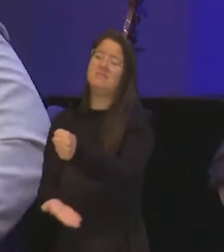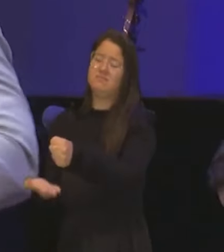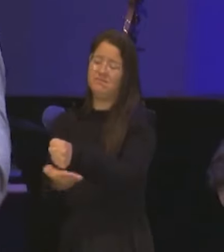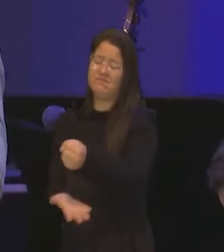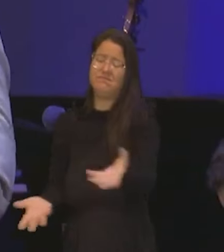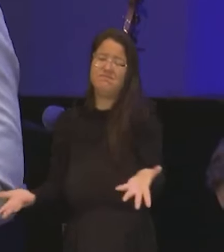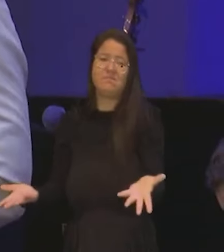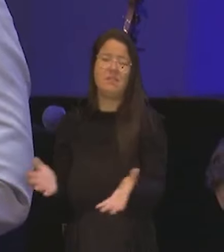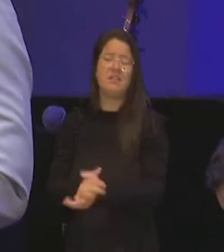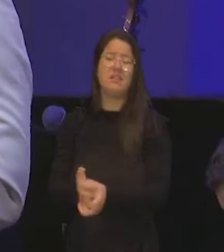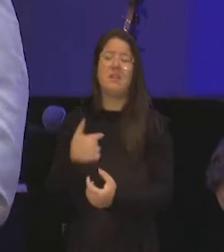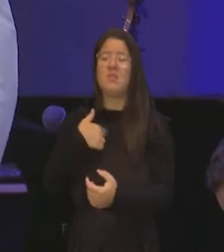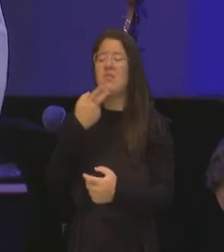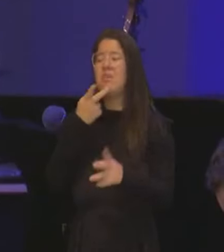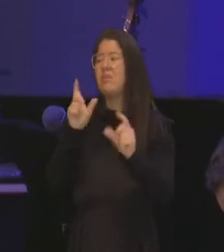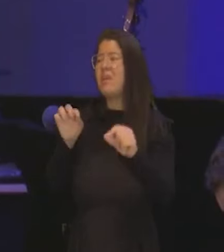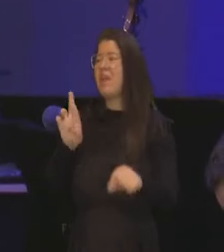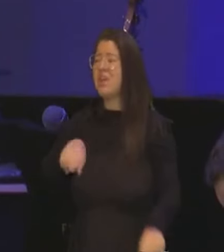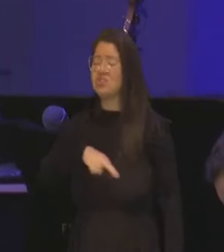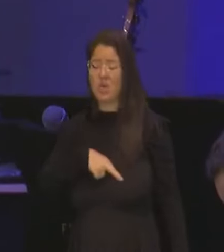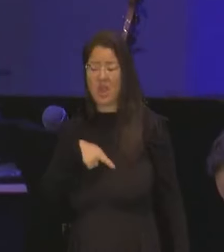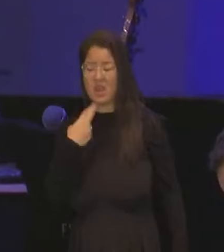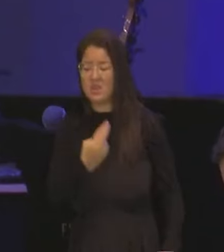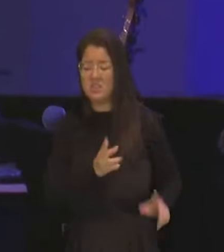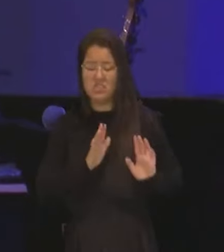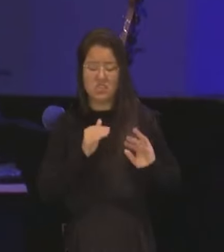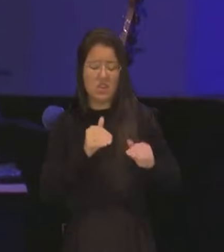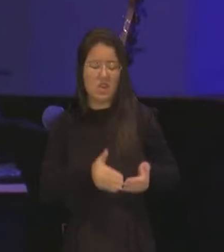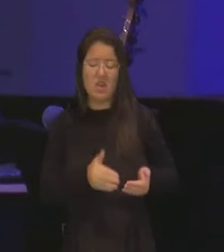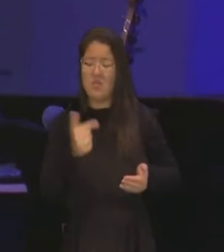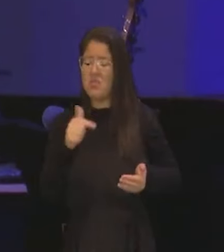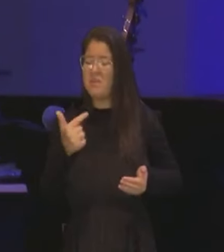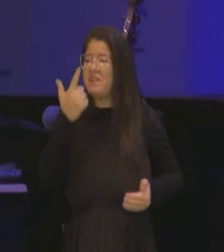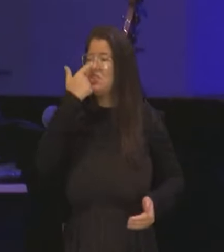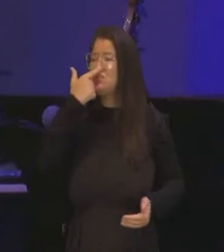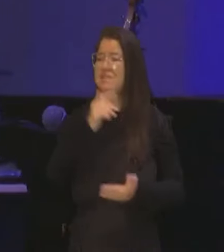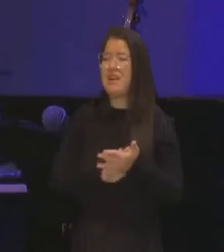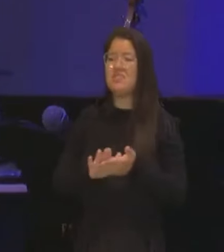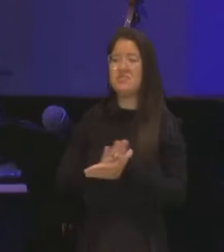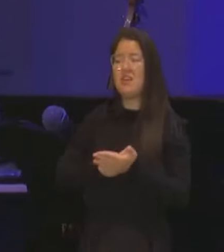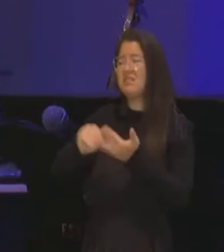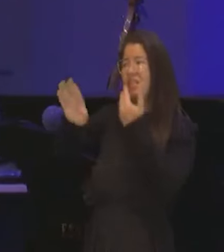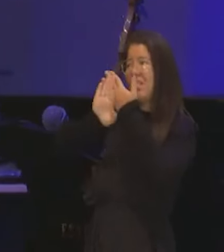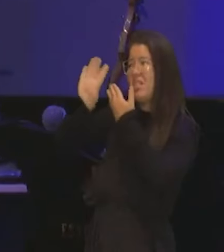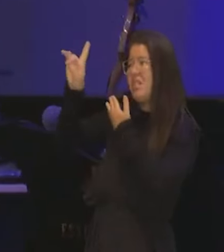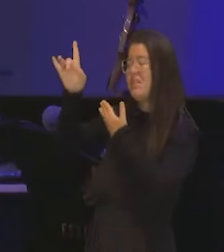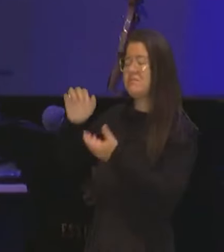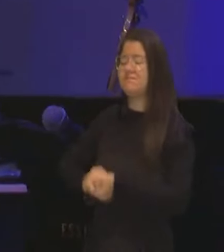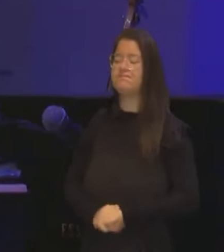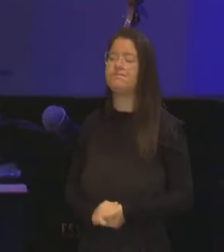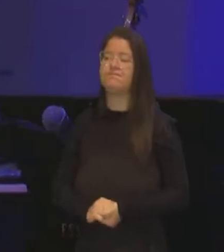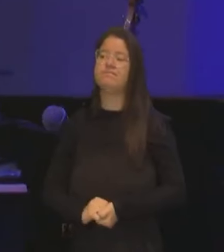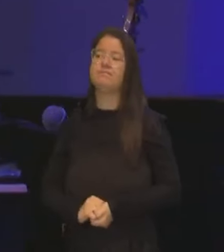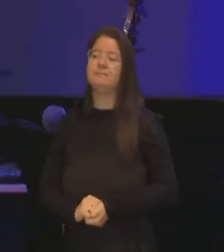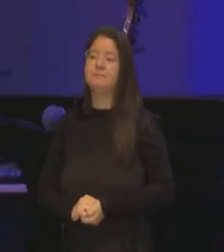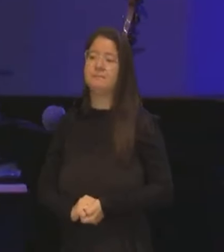que eu diria e chamaria de uma religiosidade sem intimidade.